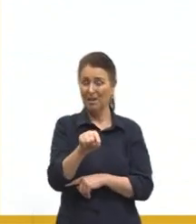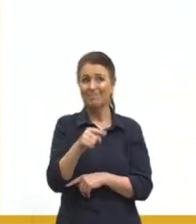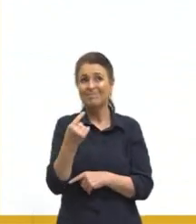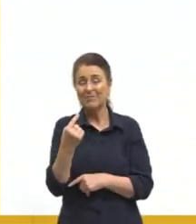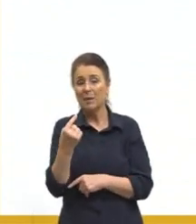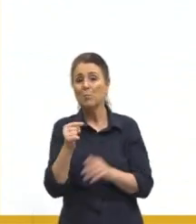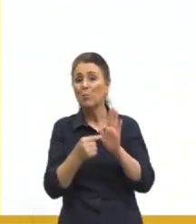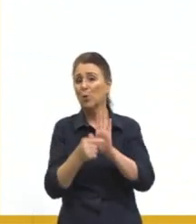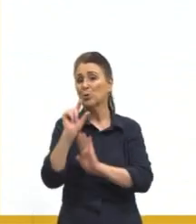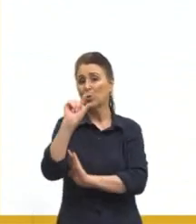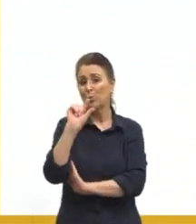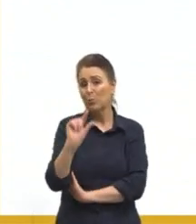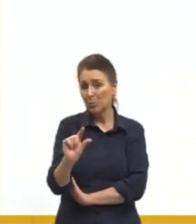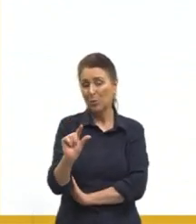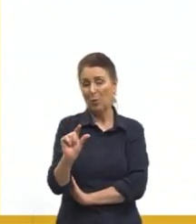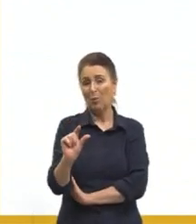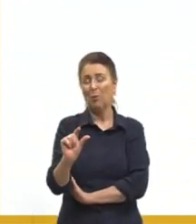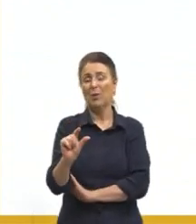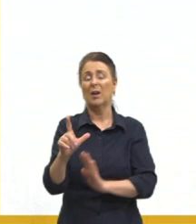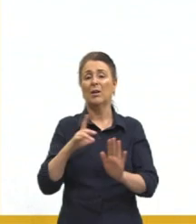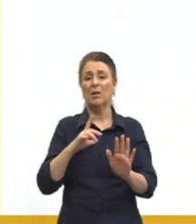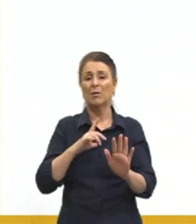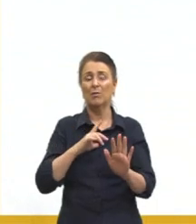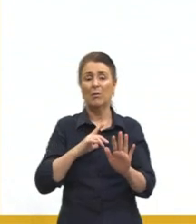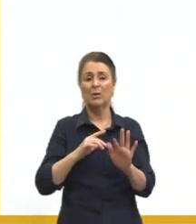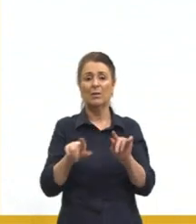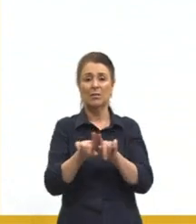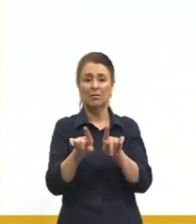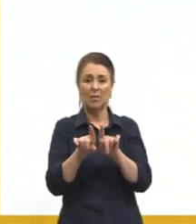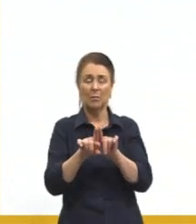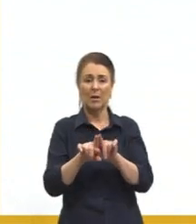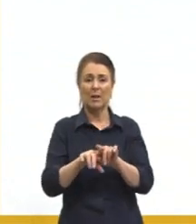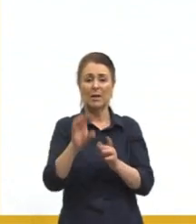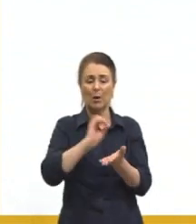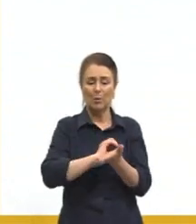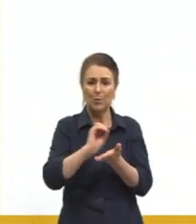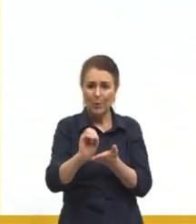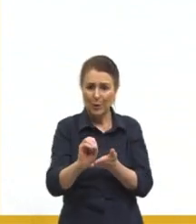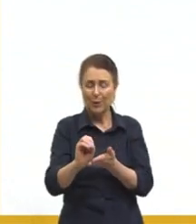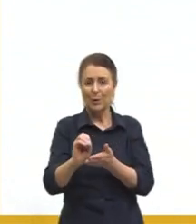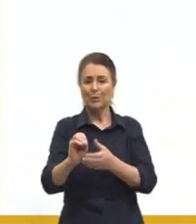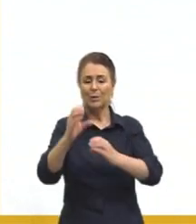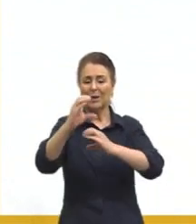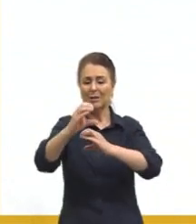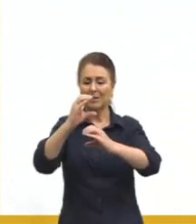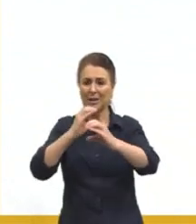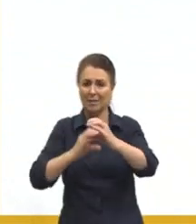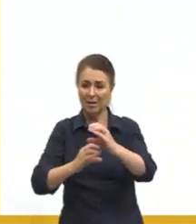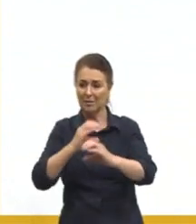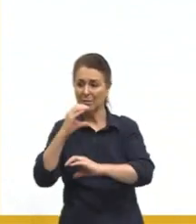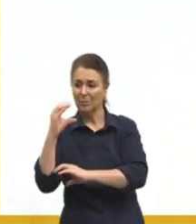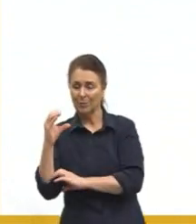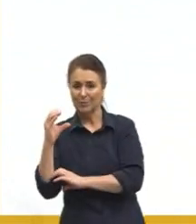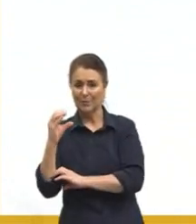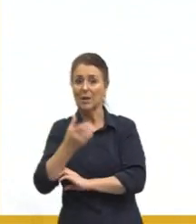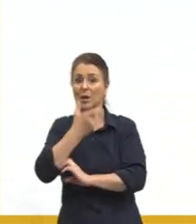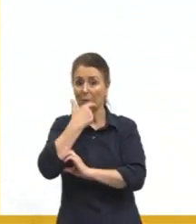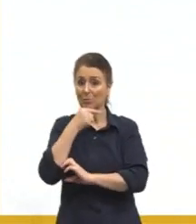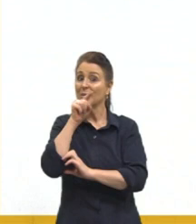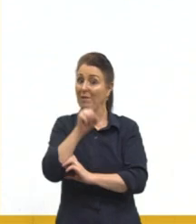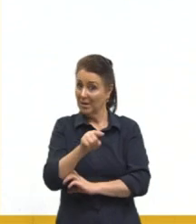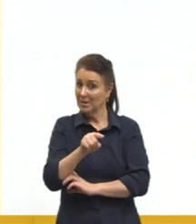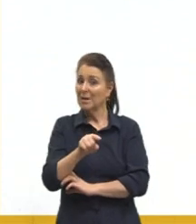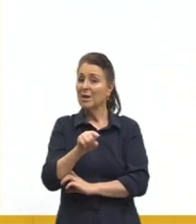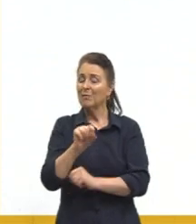carbônicas né função orgânica enfim mas foi uma questão aí que todo mundo tirou de letra imagino eu e é